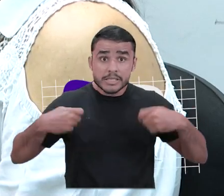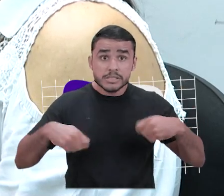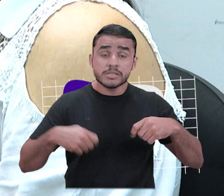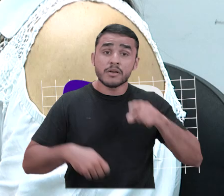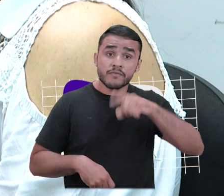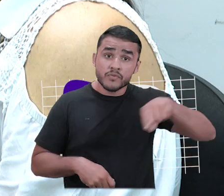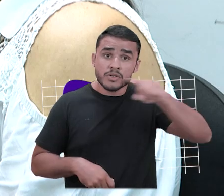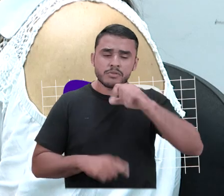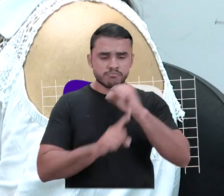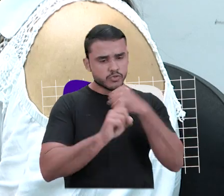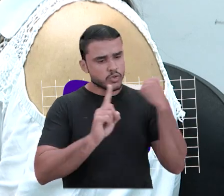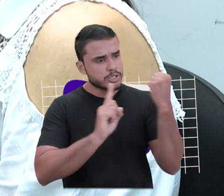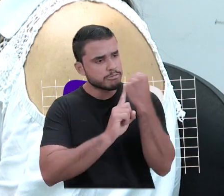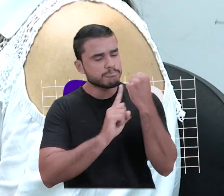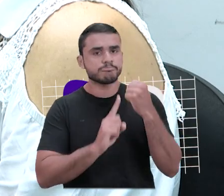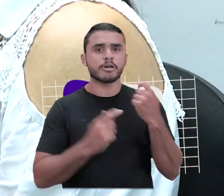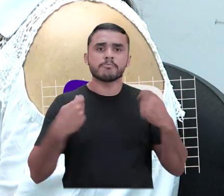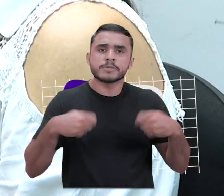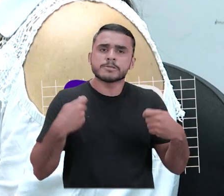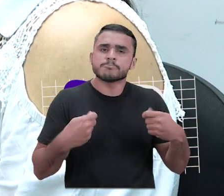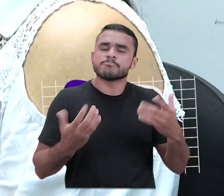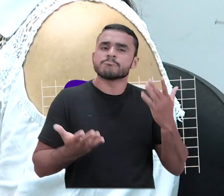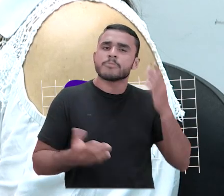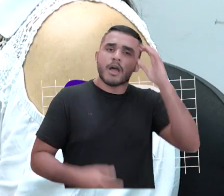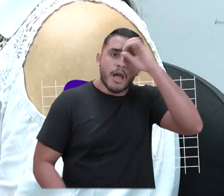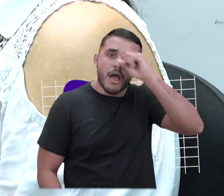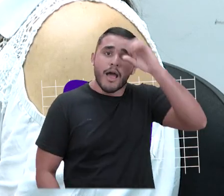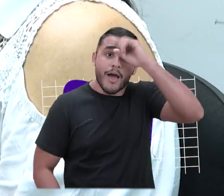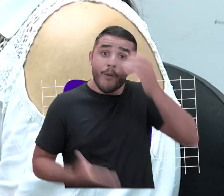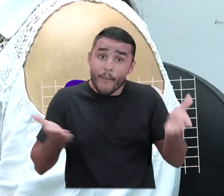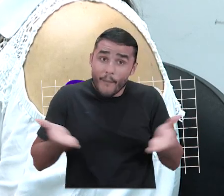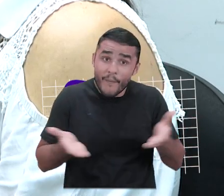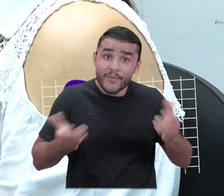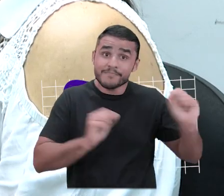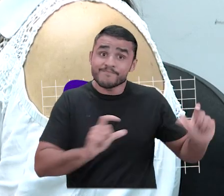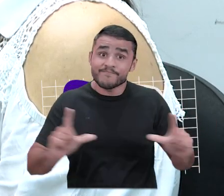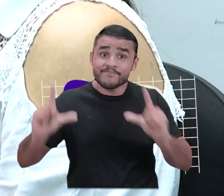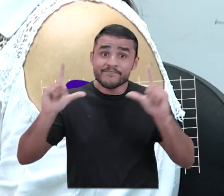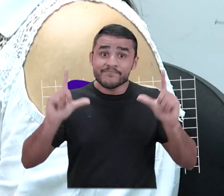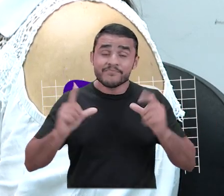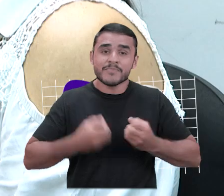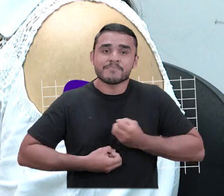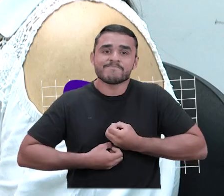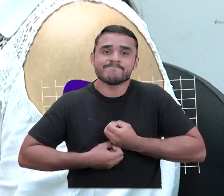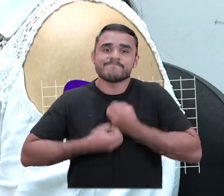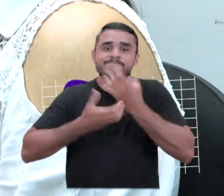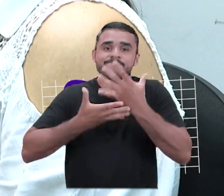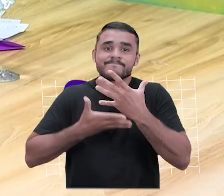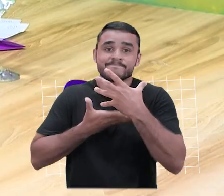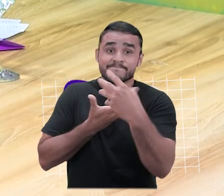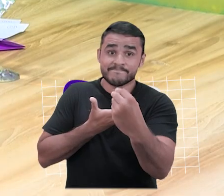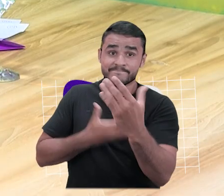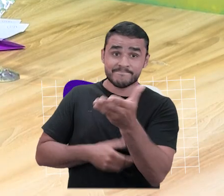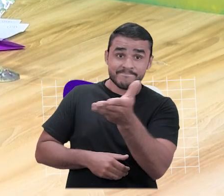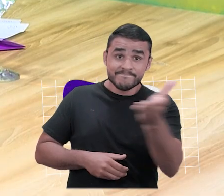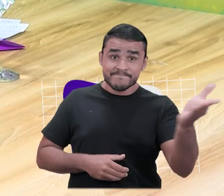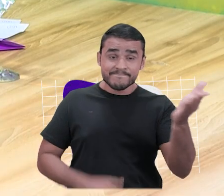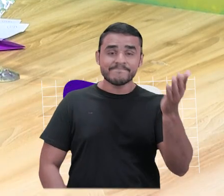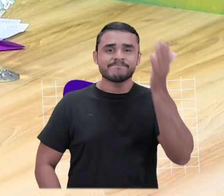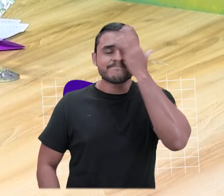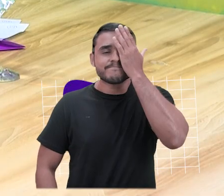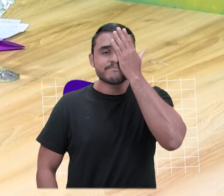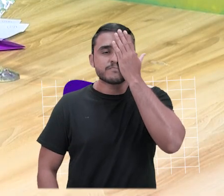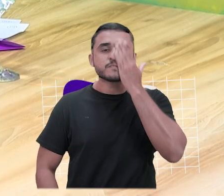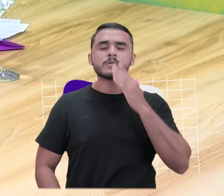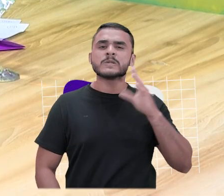do social, a importância do social. É por isso que um podcast como esse, que inspira, né, teve uma época que se falava muito de